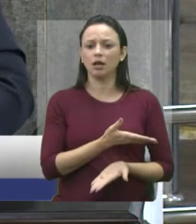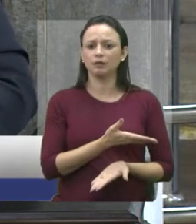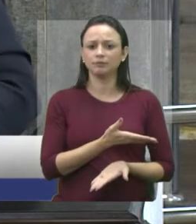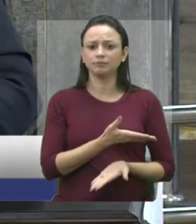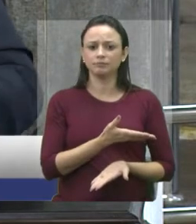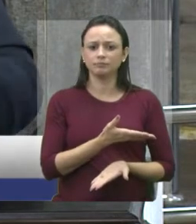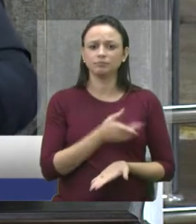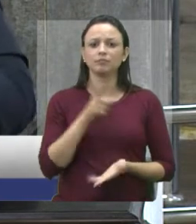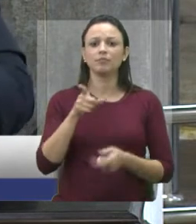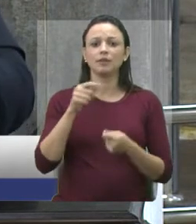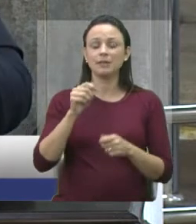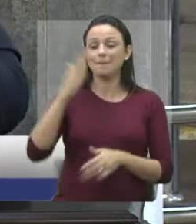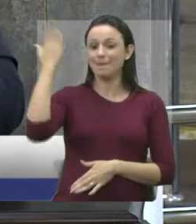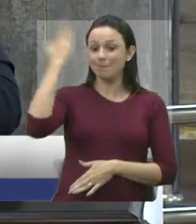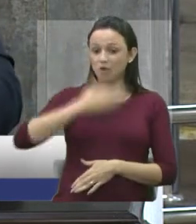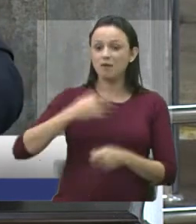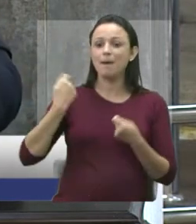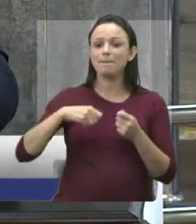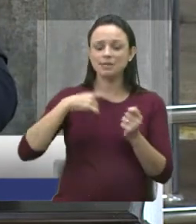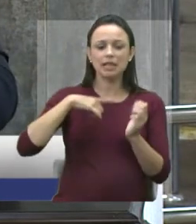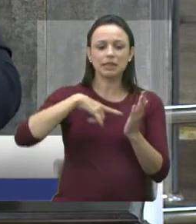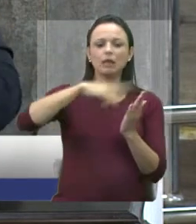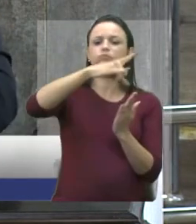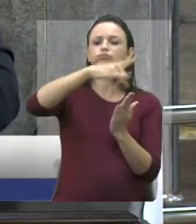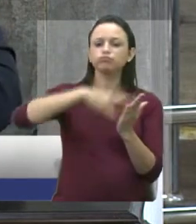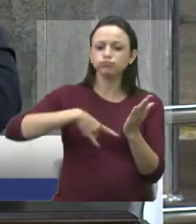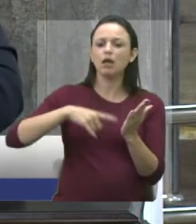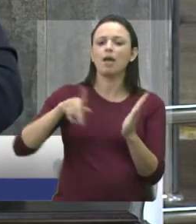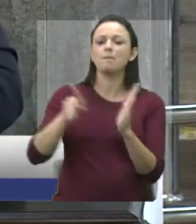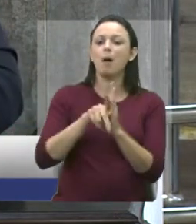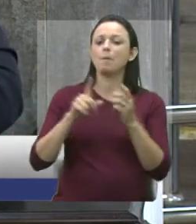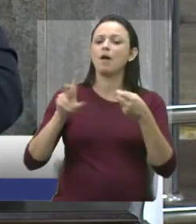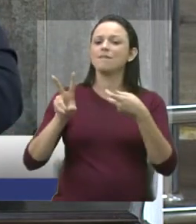laudo veterinário. Mas não é por causa disso que nós não vamos fazer.